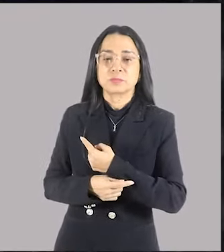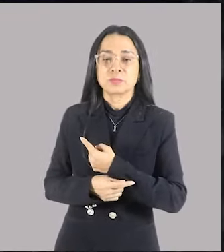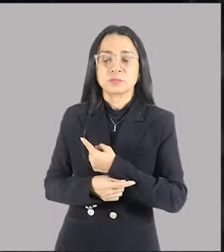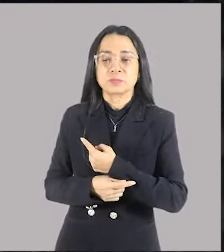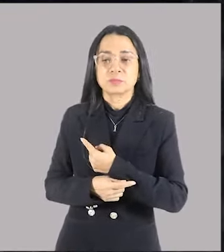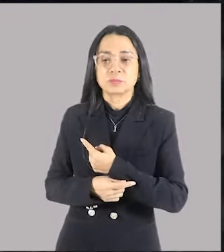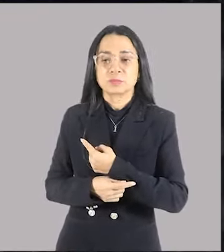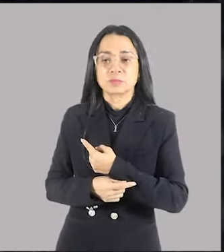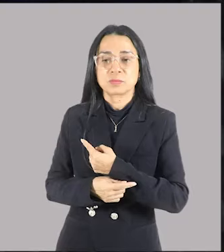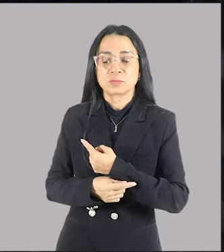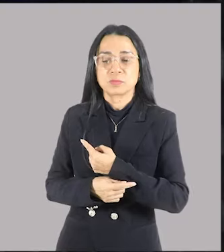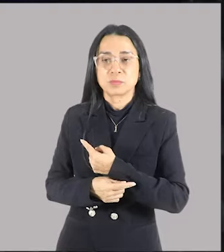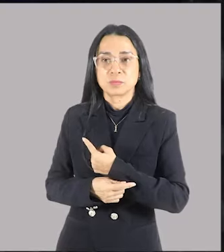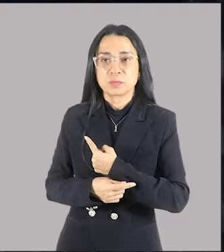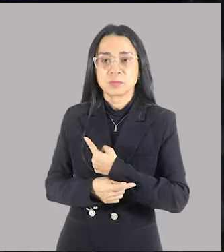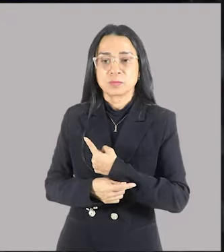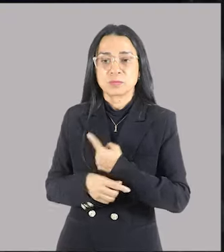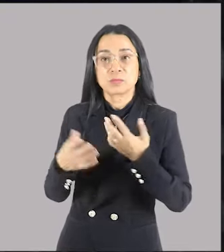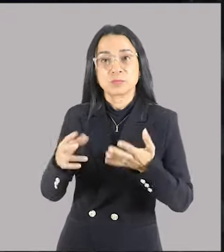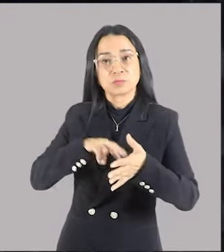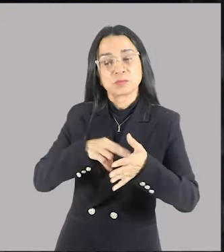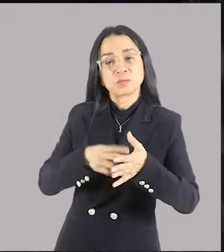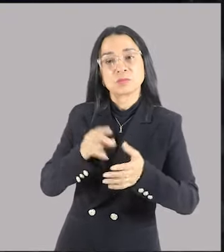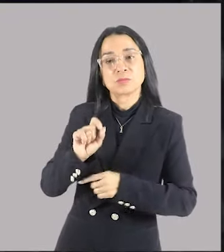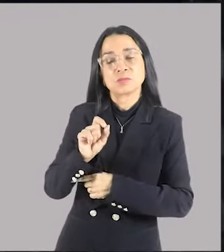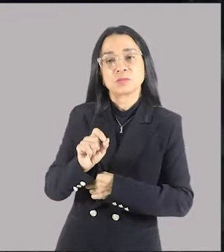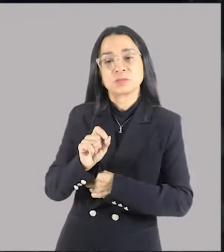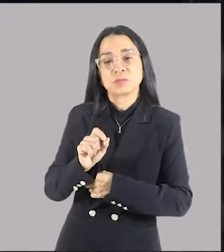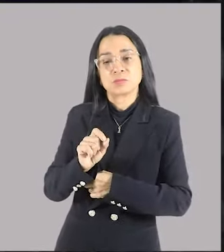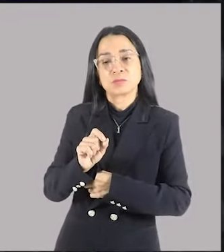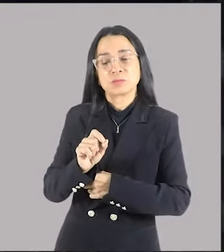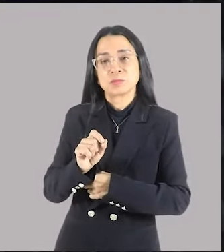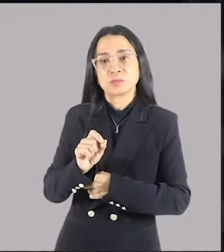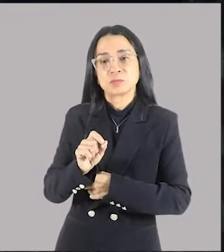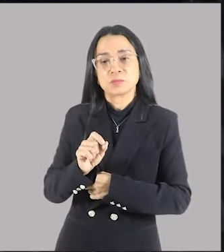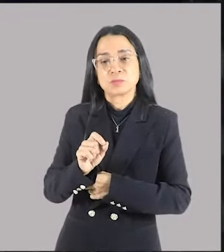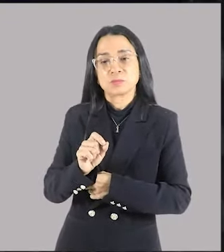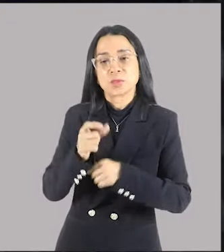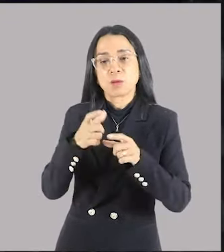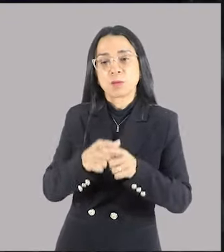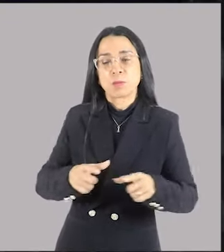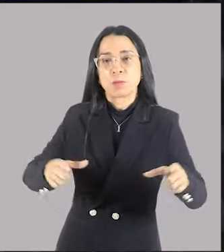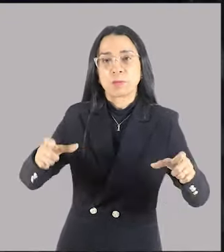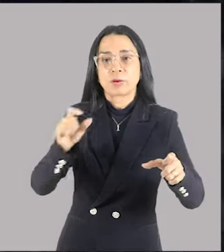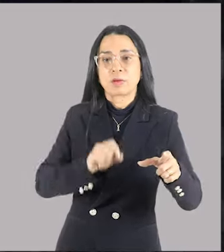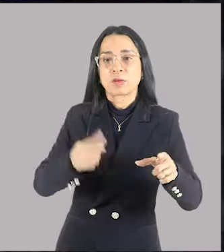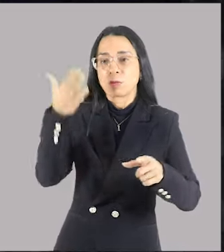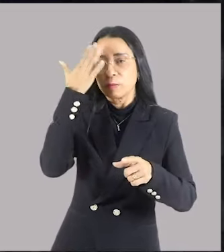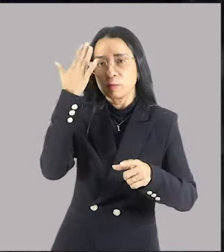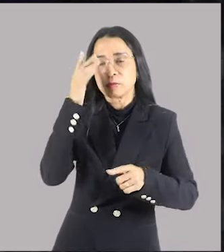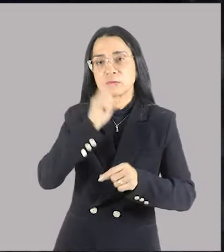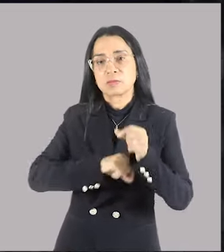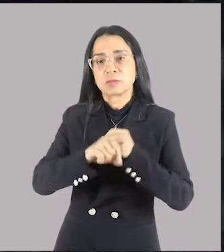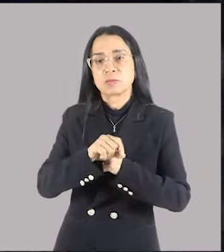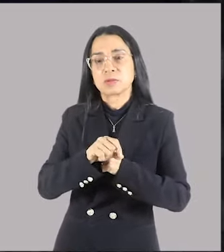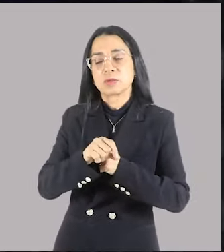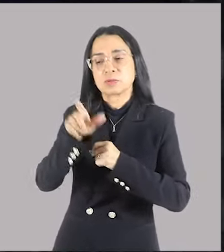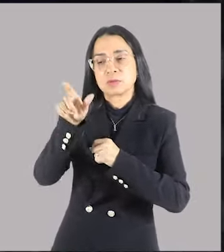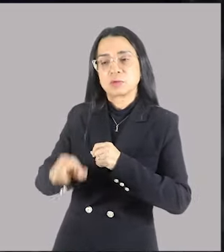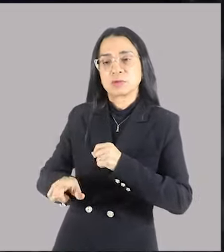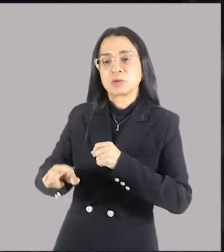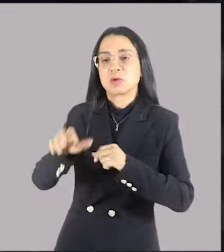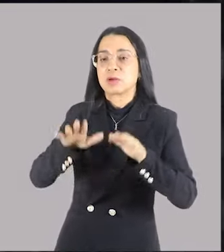ser uma majoração da estabilidade no sentido de que há ali uma maior compreensão de servidor